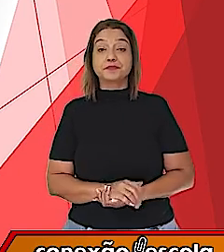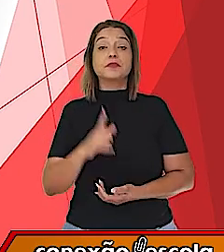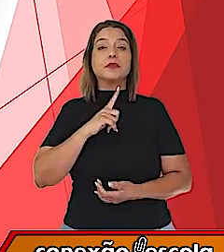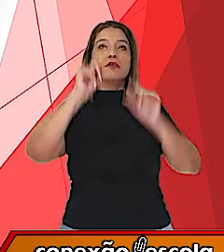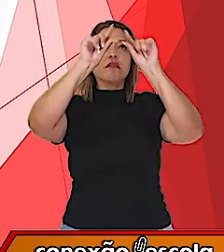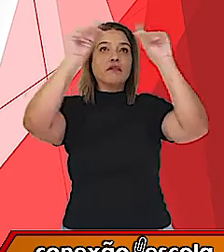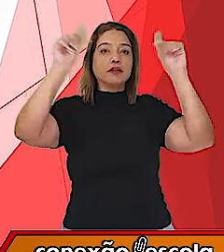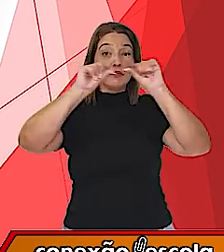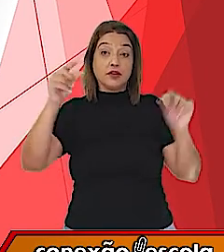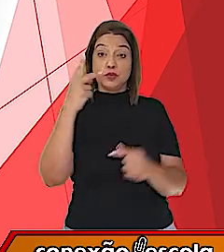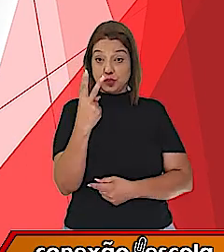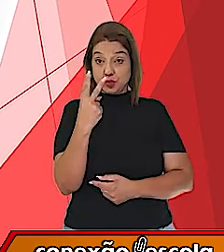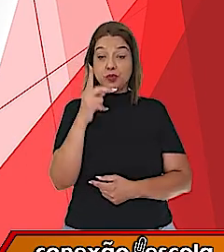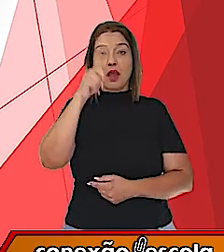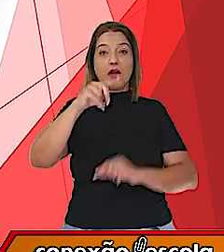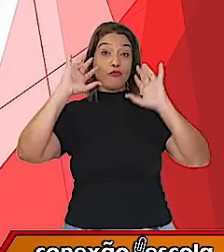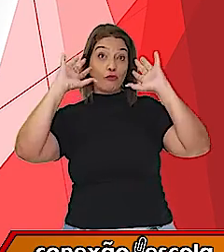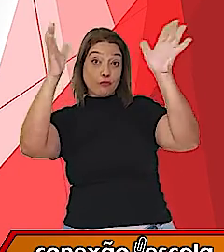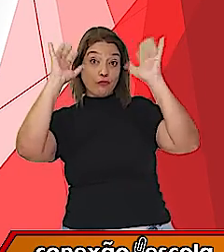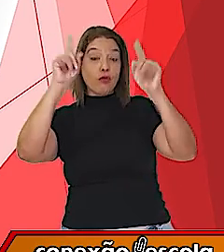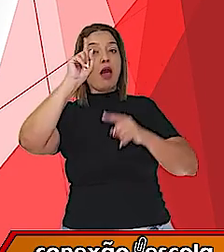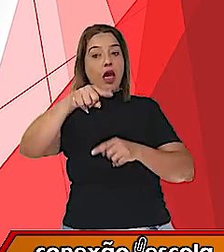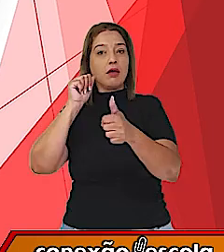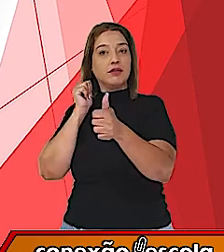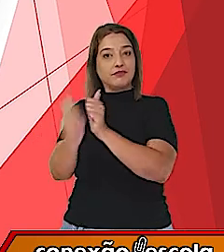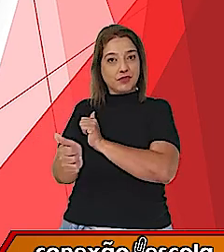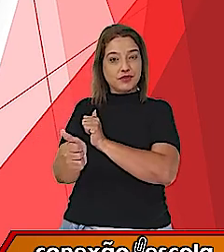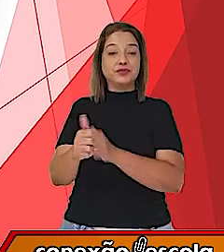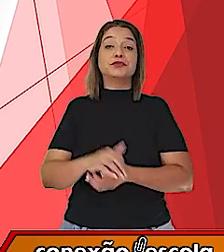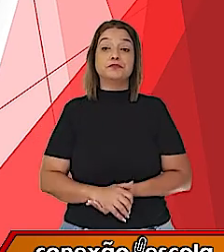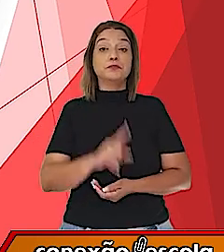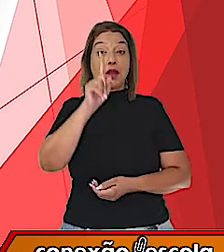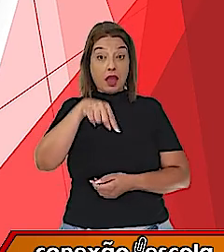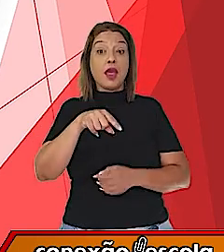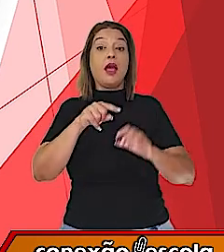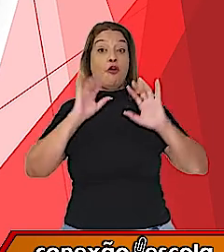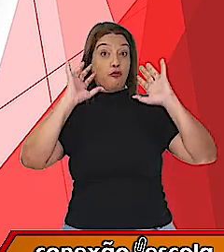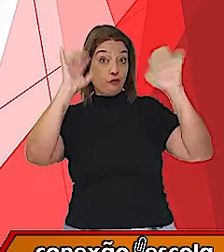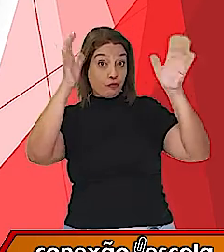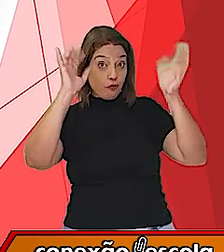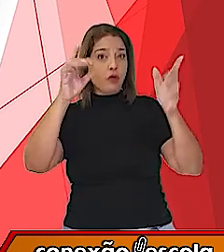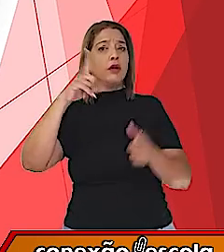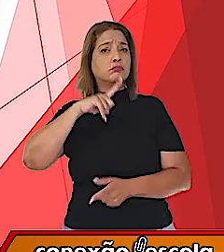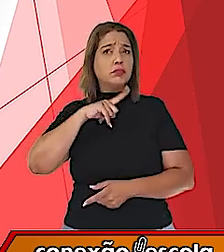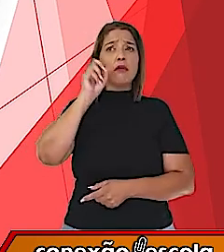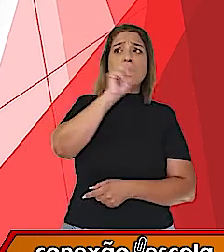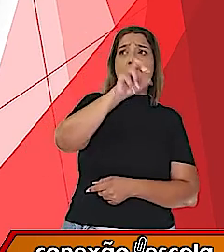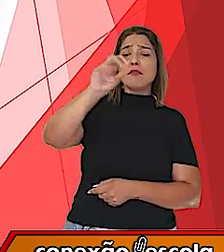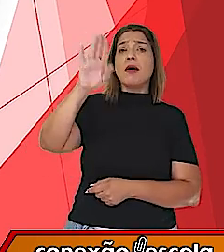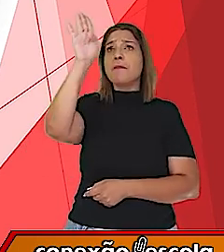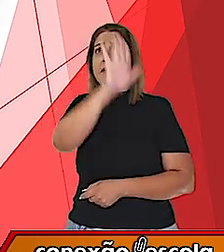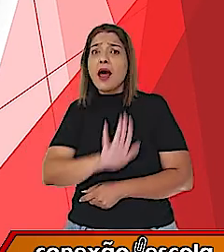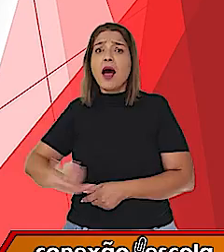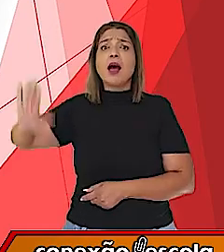duas frases. O vôlei é um esporte. E o vôlei é um esporte que cresce muito no